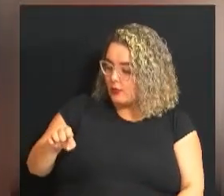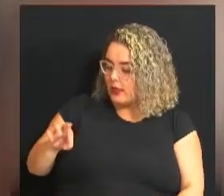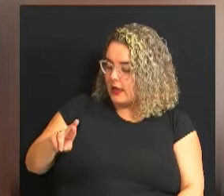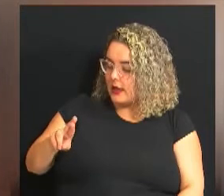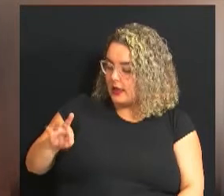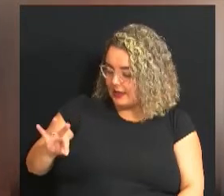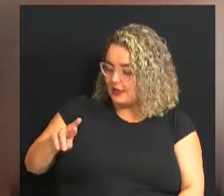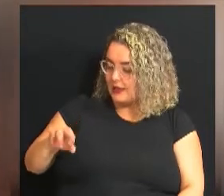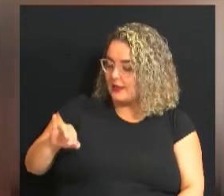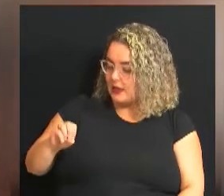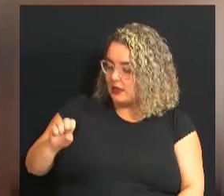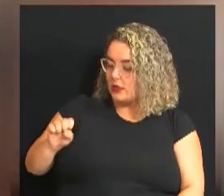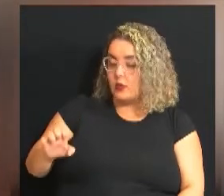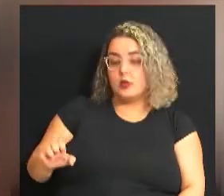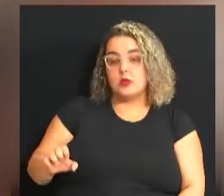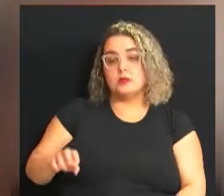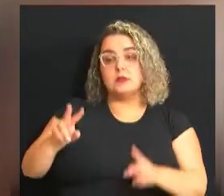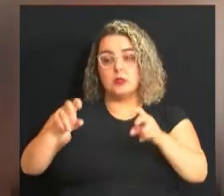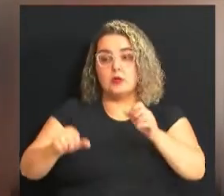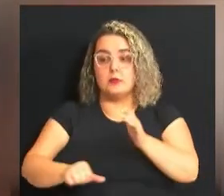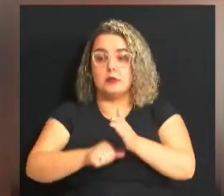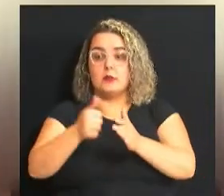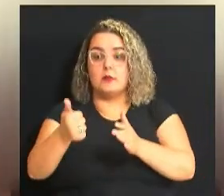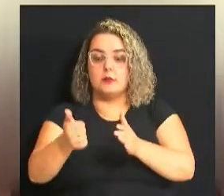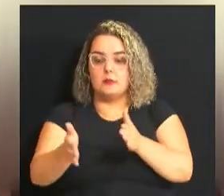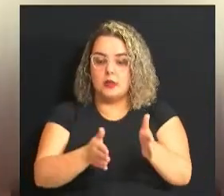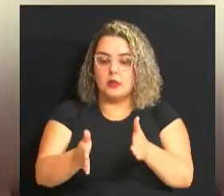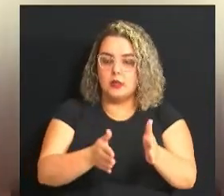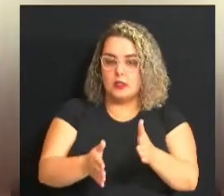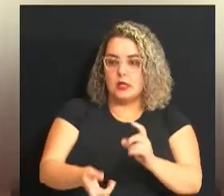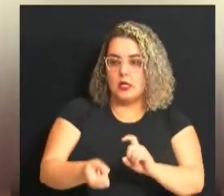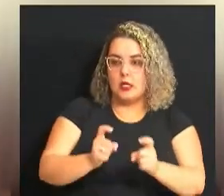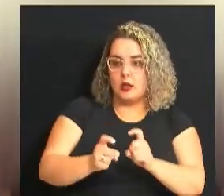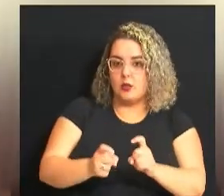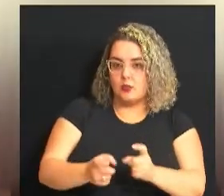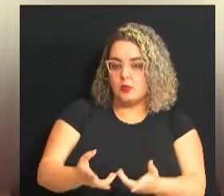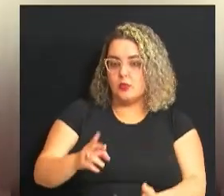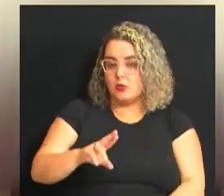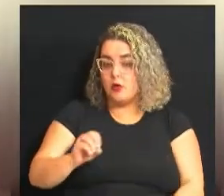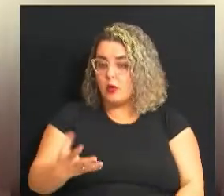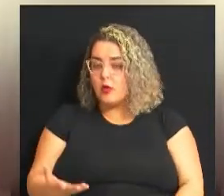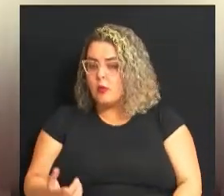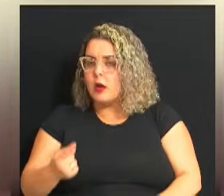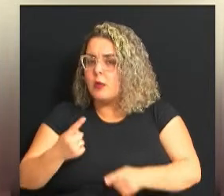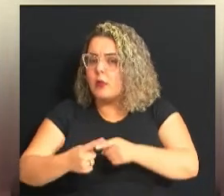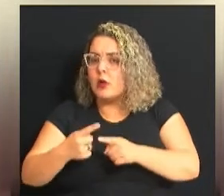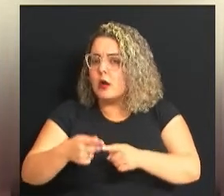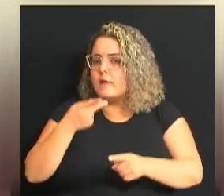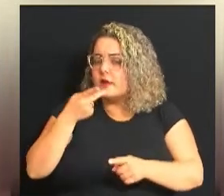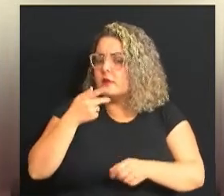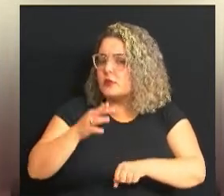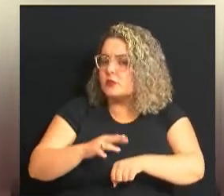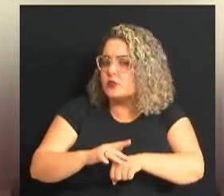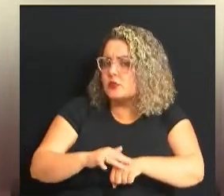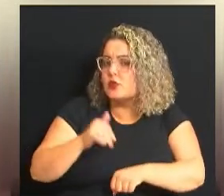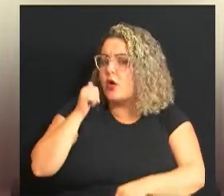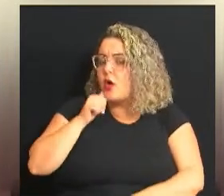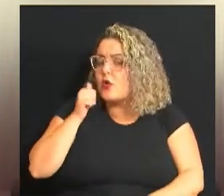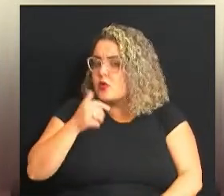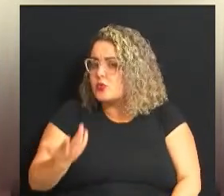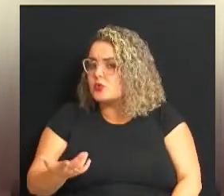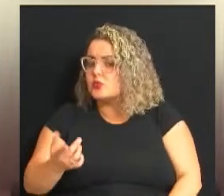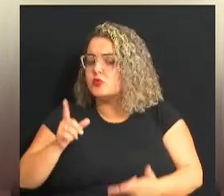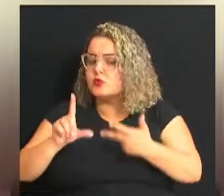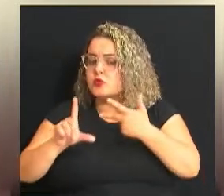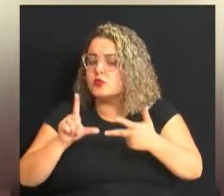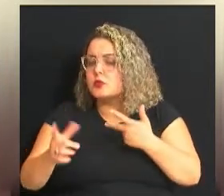primeira parte da reunião ordinária de número 28. Mas por que falar sobre esta doença que afeta as mulheres no